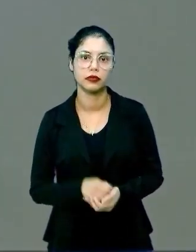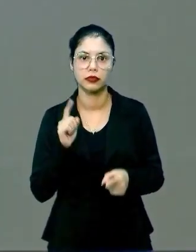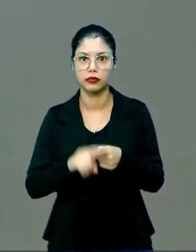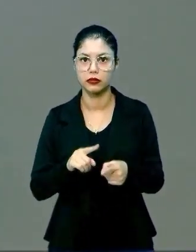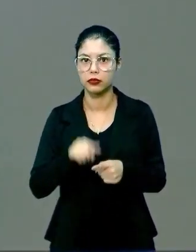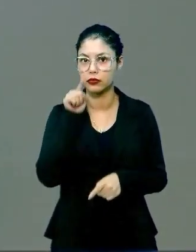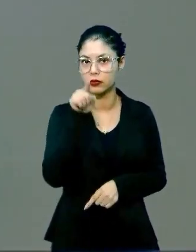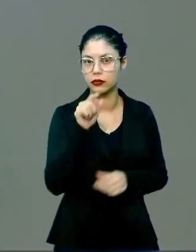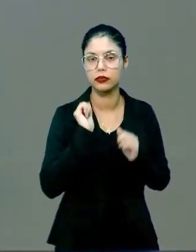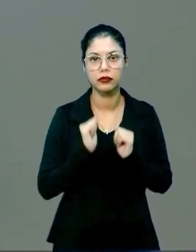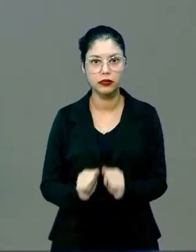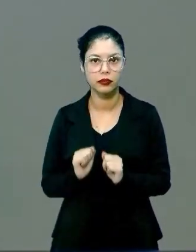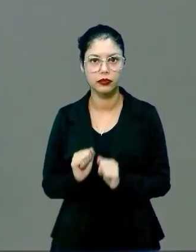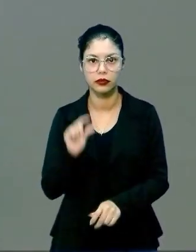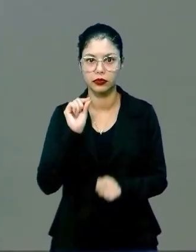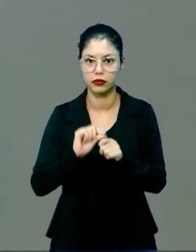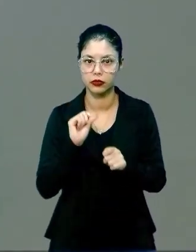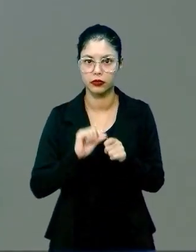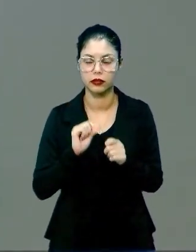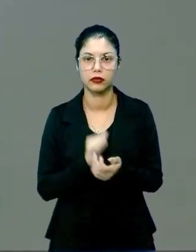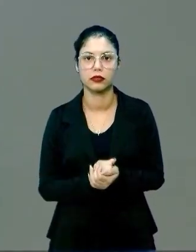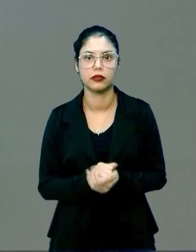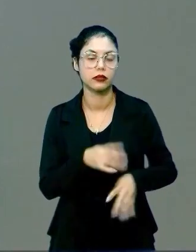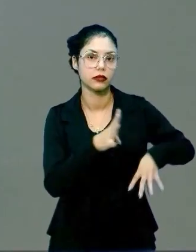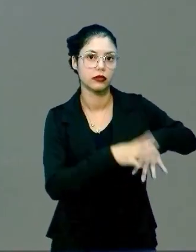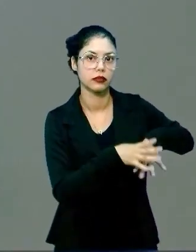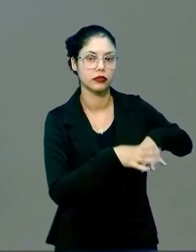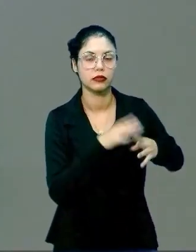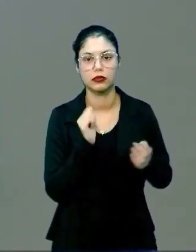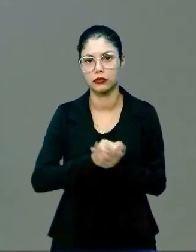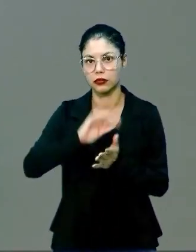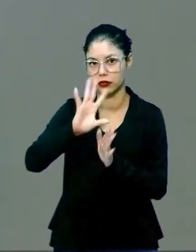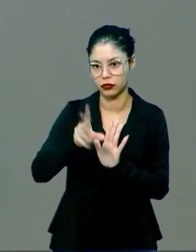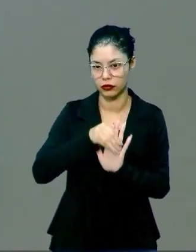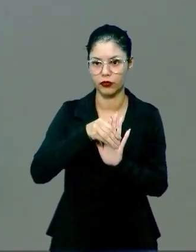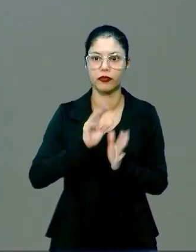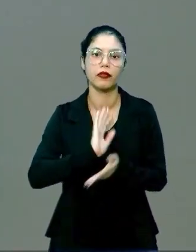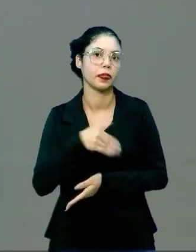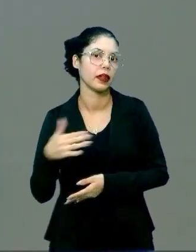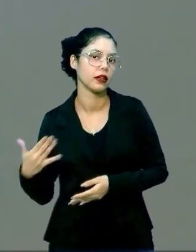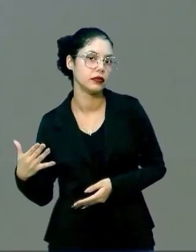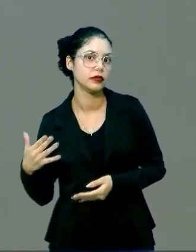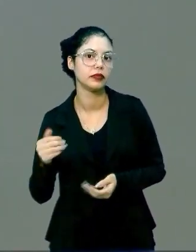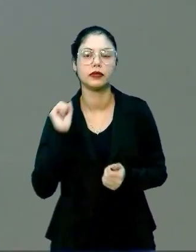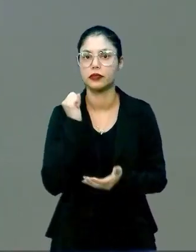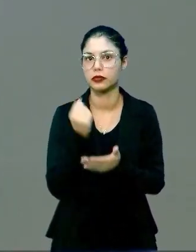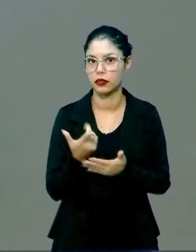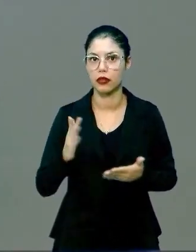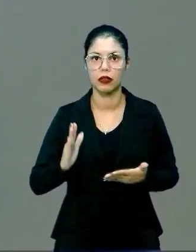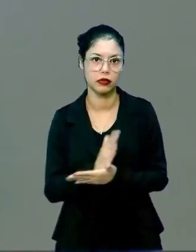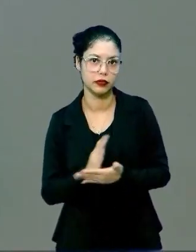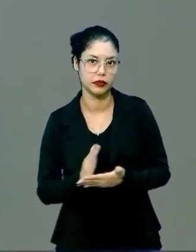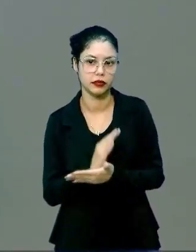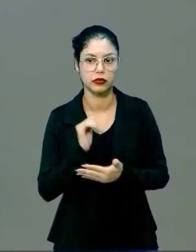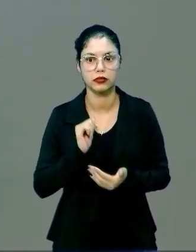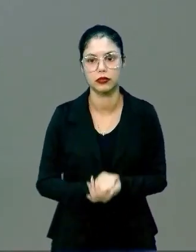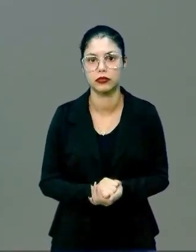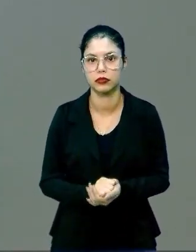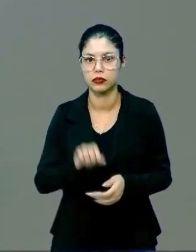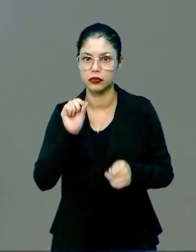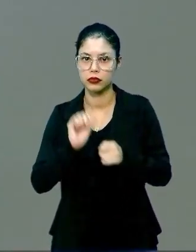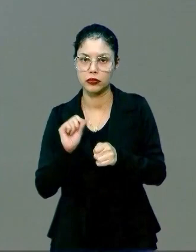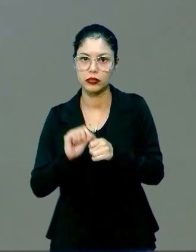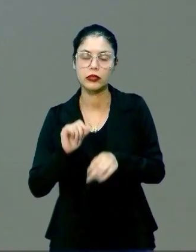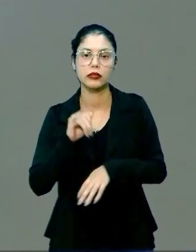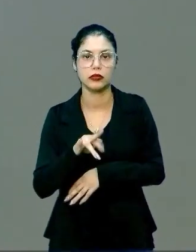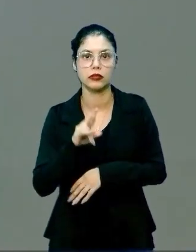Porque você pode fazer a matemática financeira, aplicar quando for comprar algo, quando você for fazer